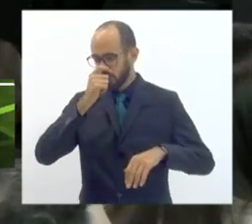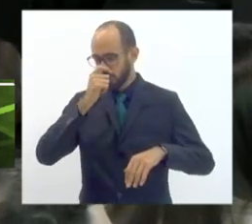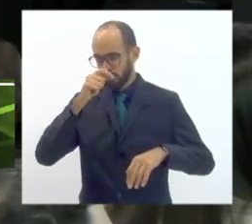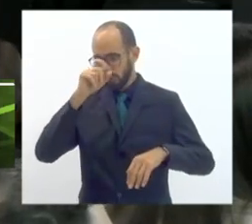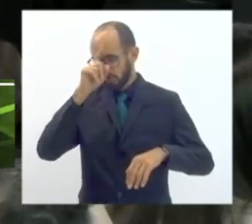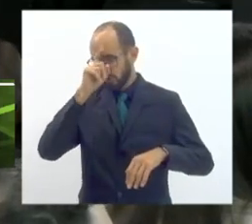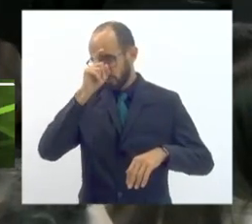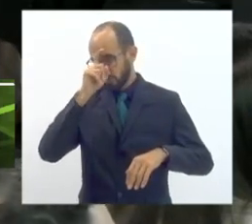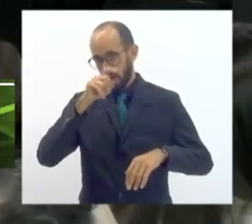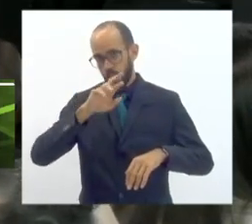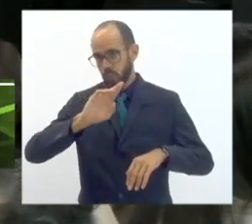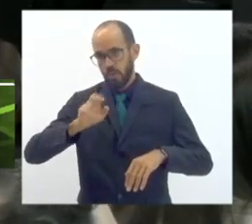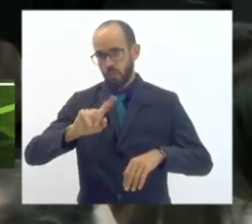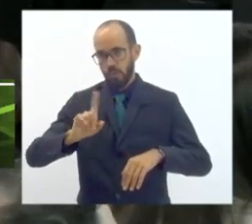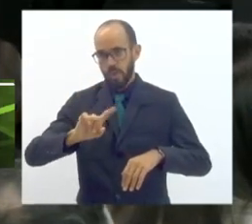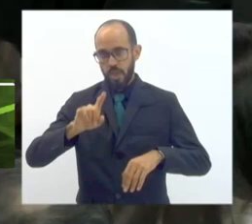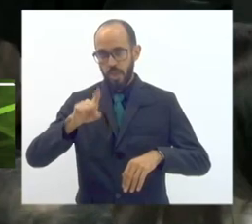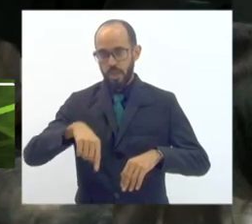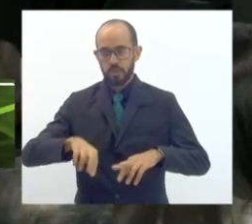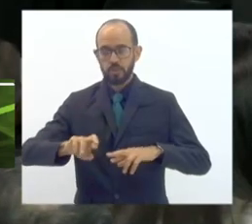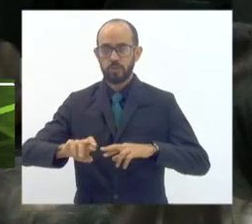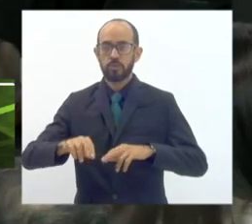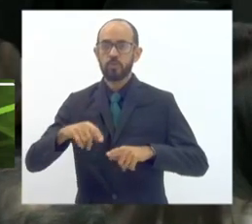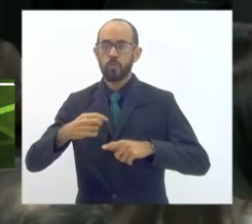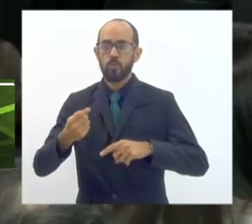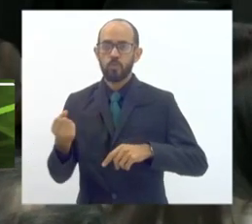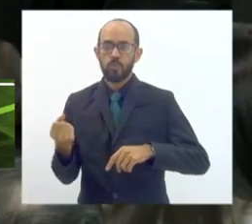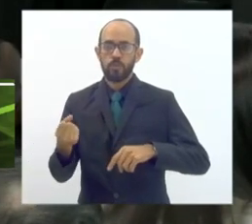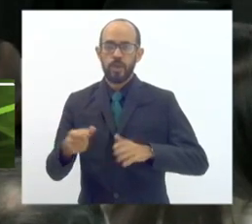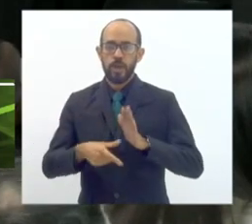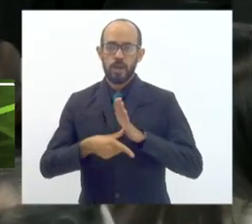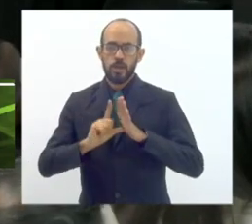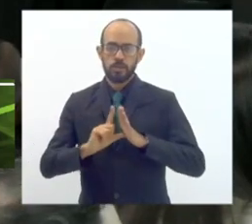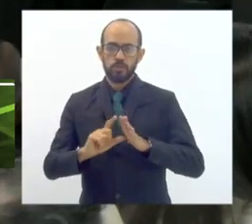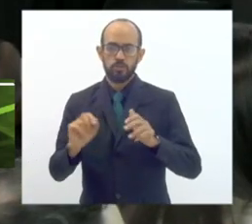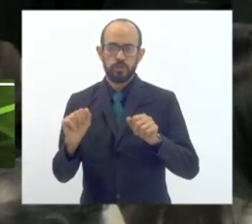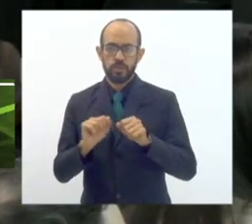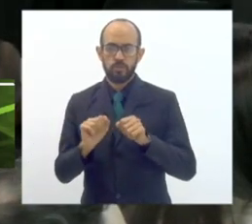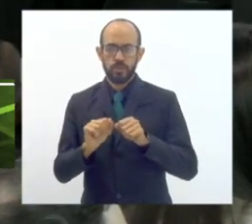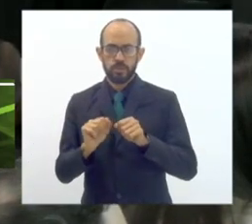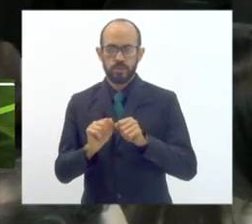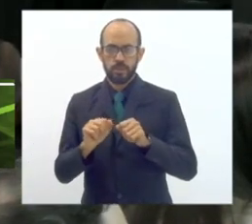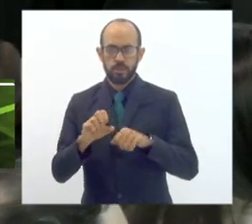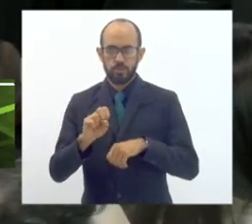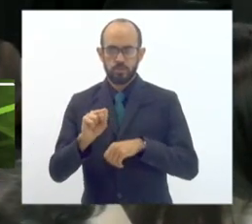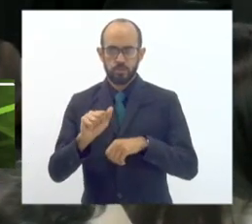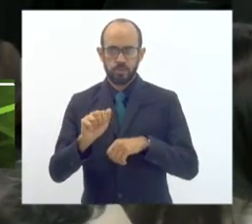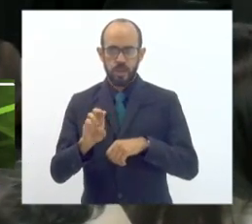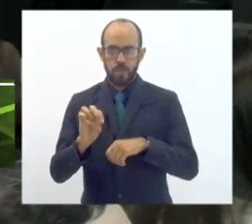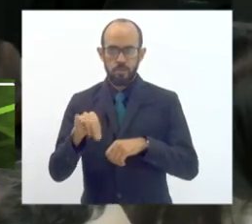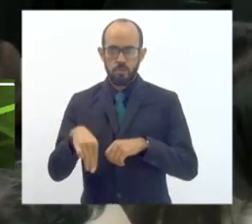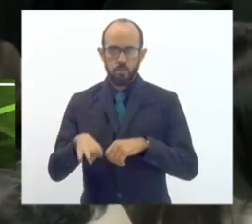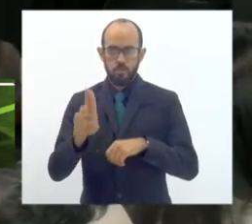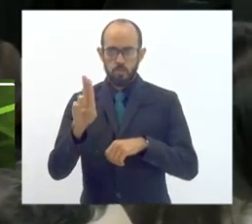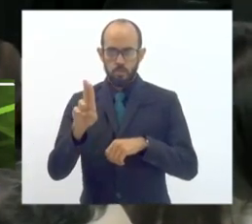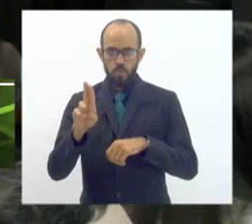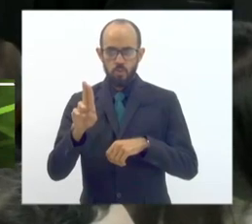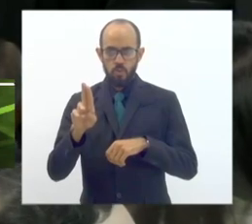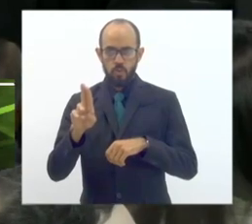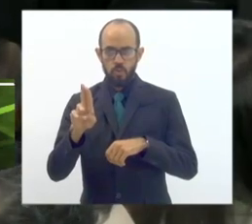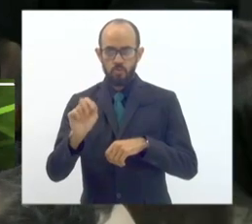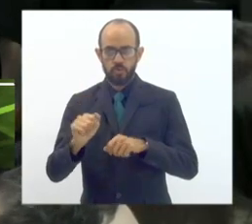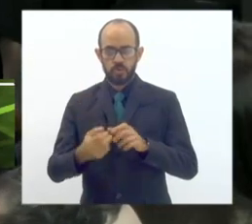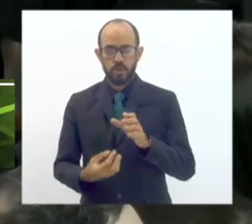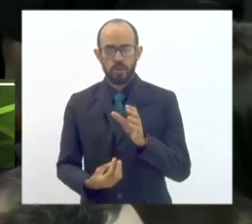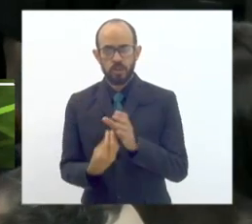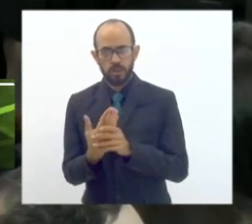já está cheio. Ao contrário, antes de você colocar o SAMU em operação, você